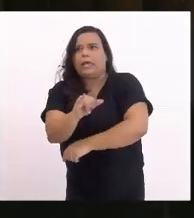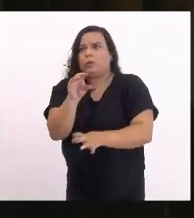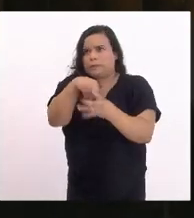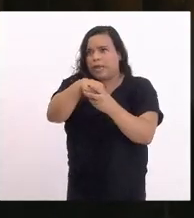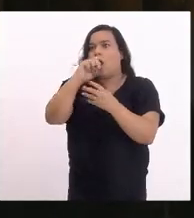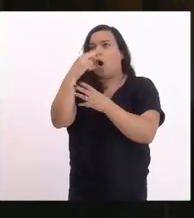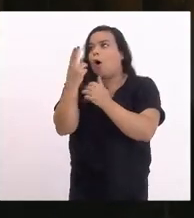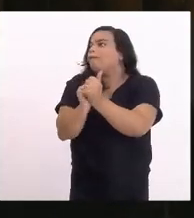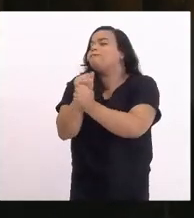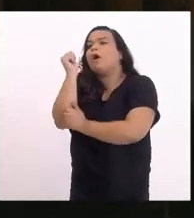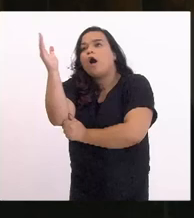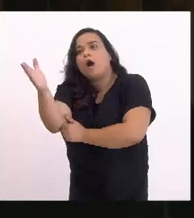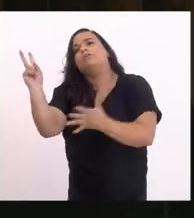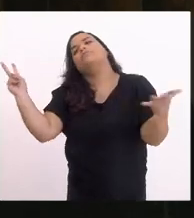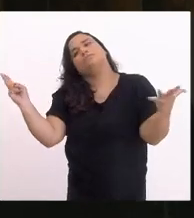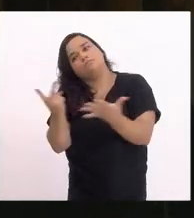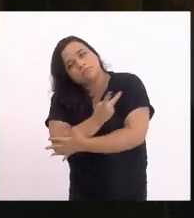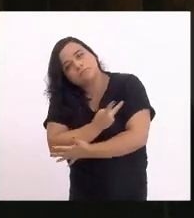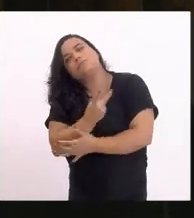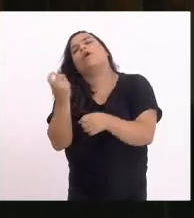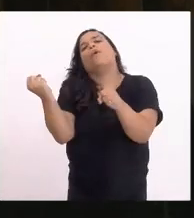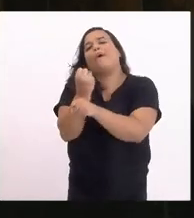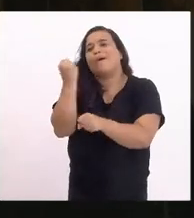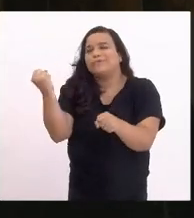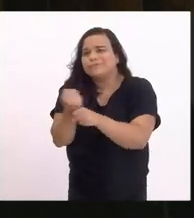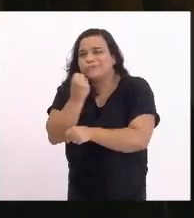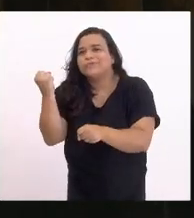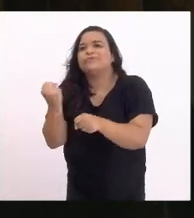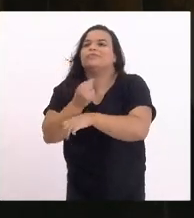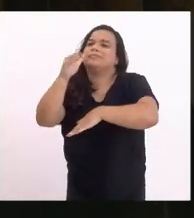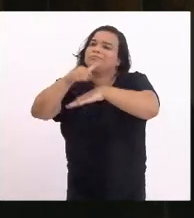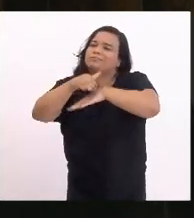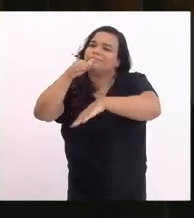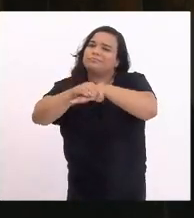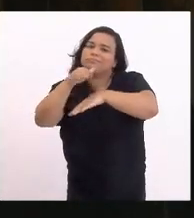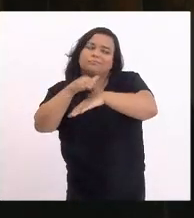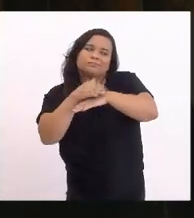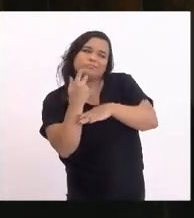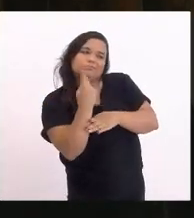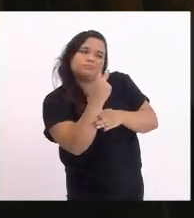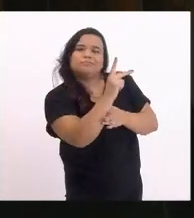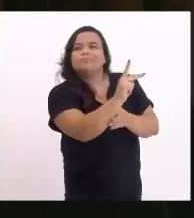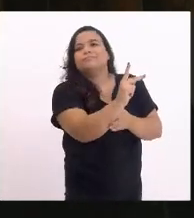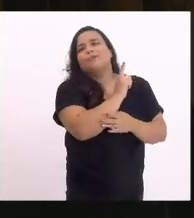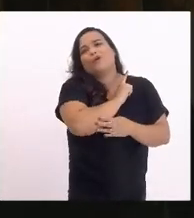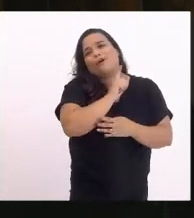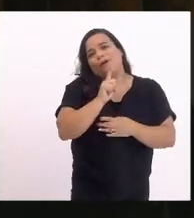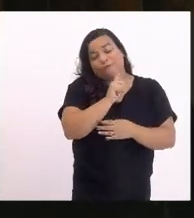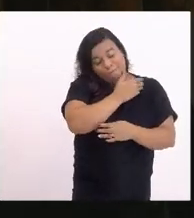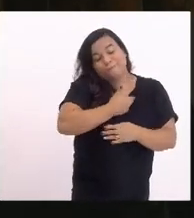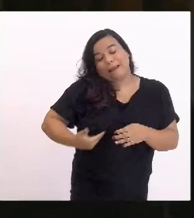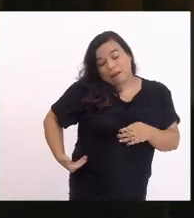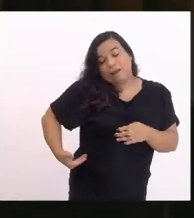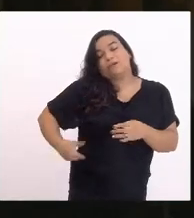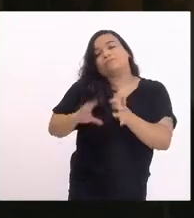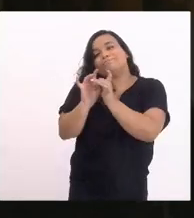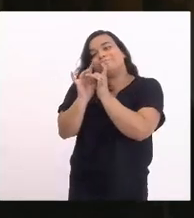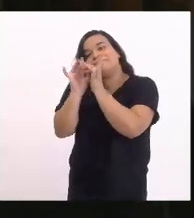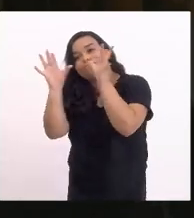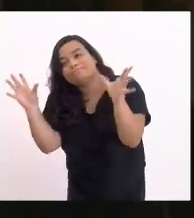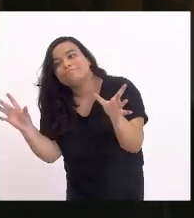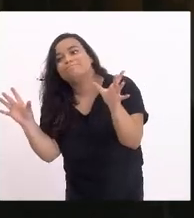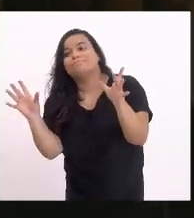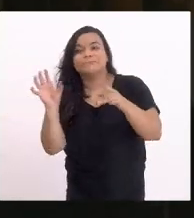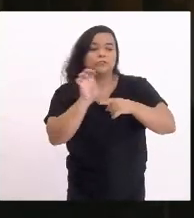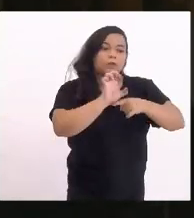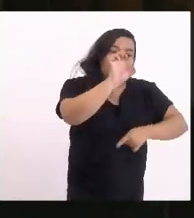sob a complacência, eu diria mais do que complacência, a cumplicidade de governos, tanto